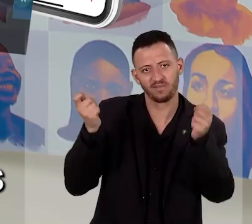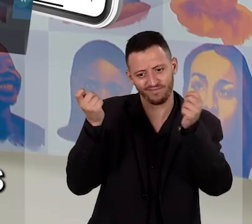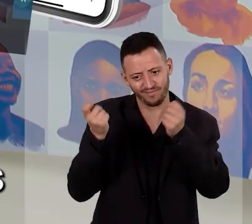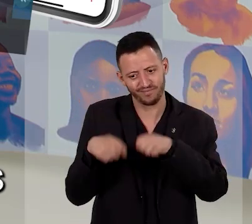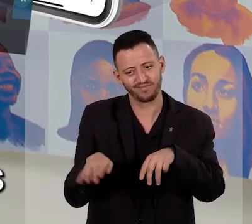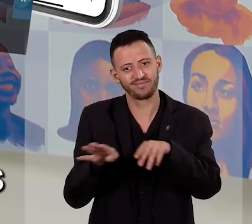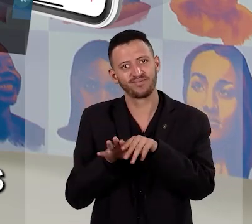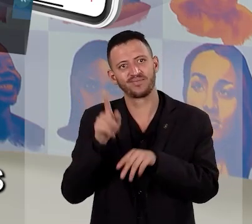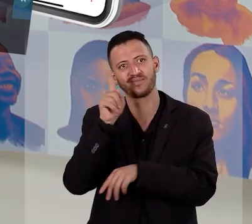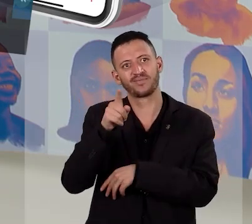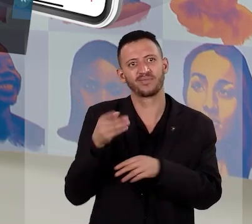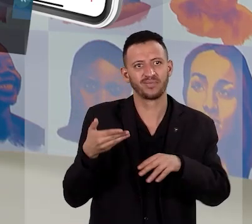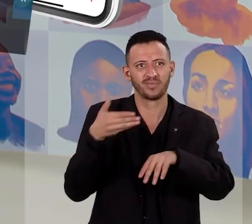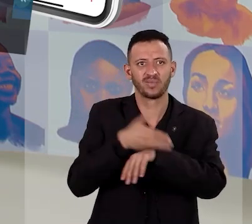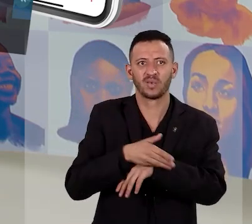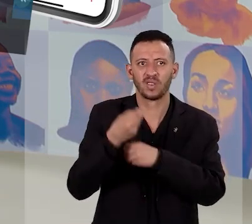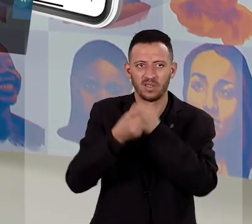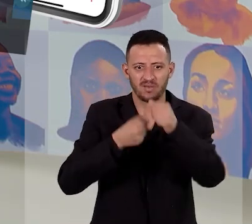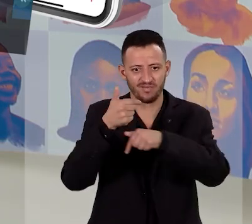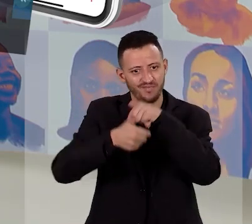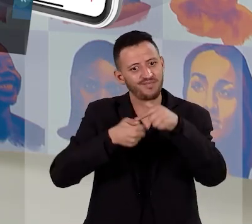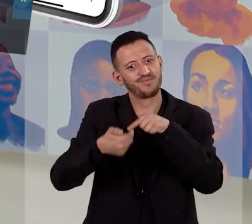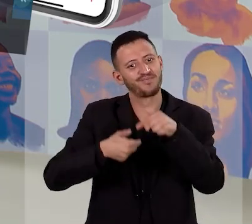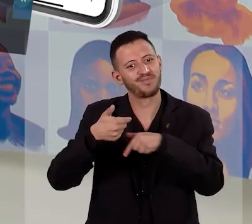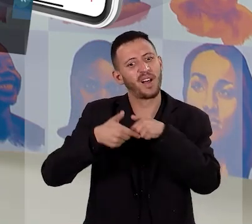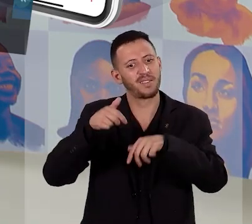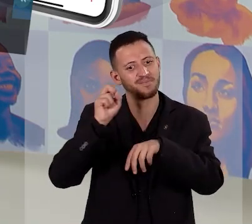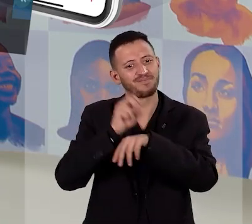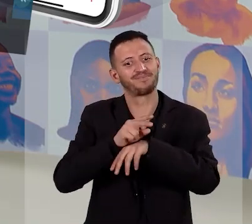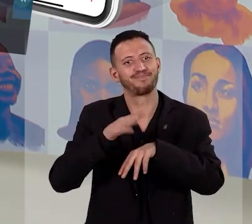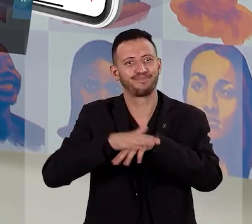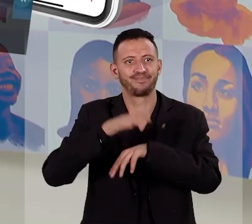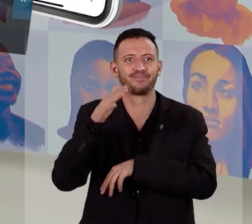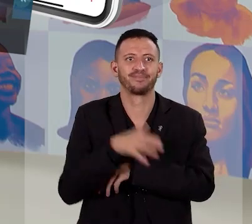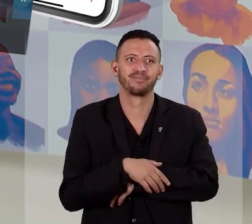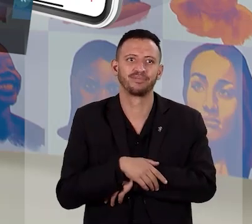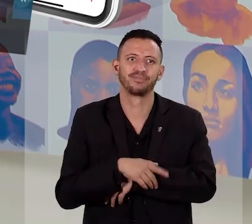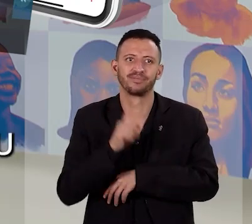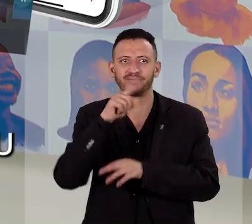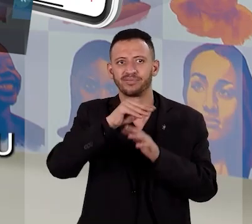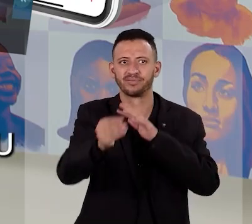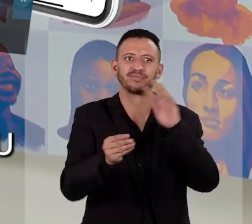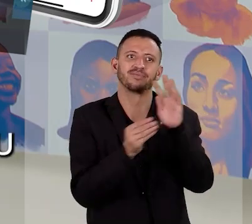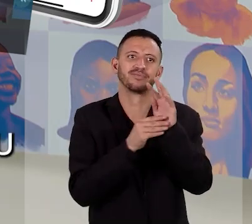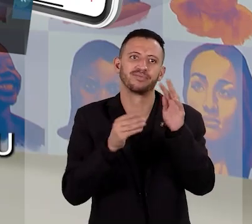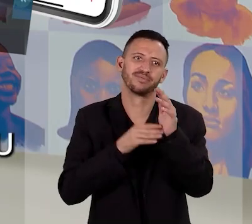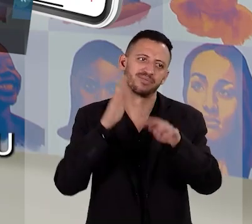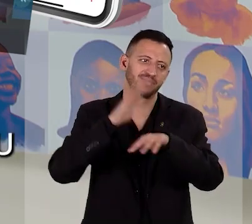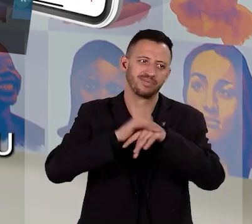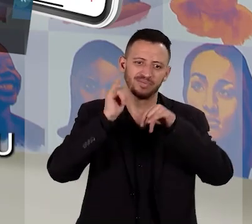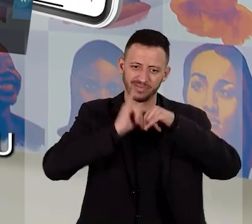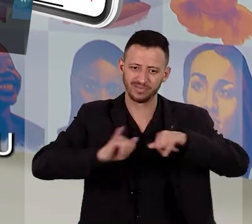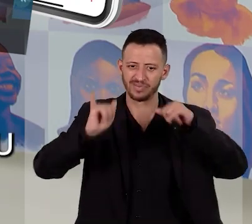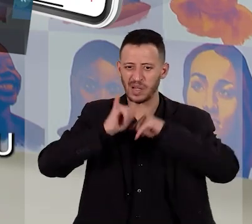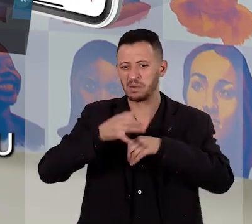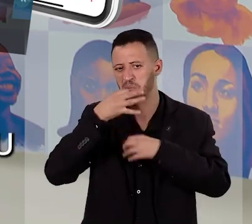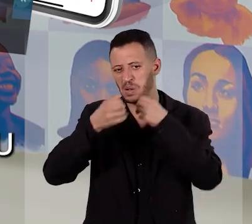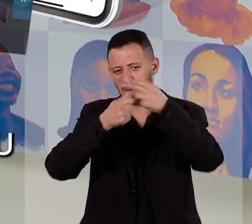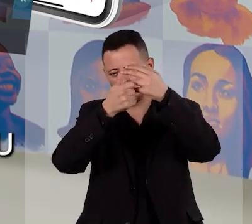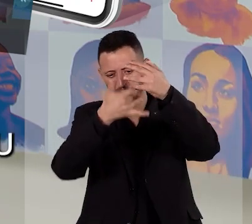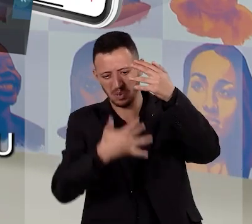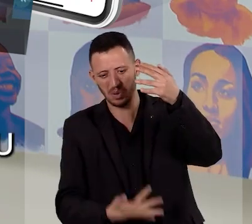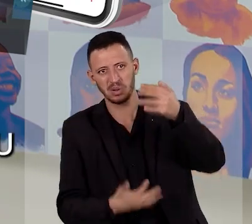e totais condições para a inserção e atuação no mercado de trabalho. Essa publicação também rendeu centenas